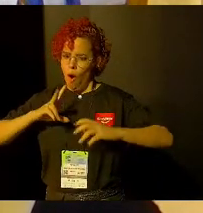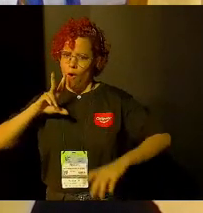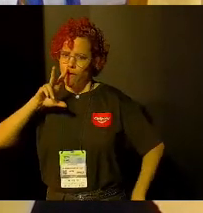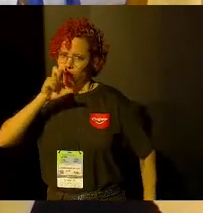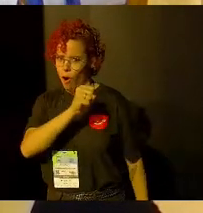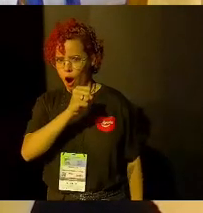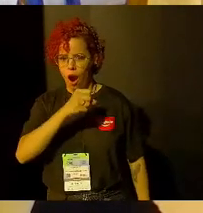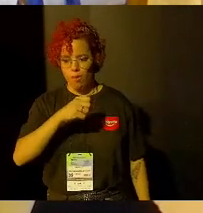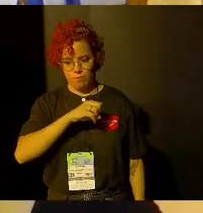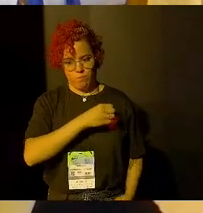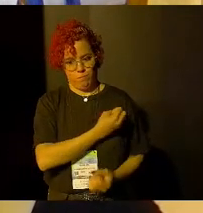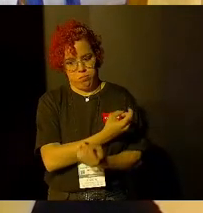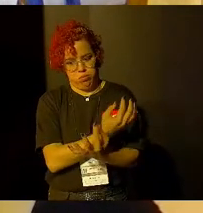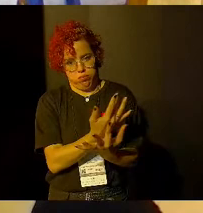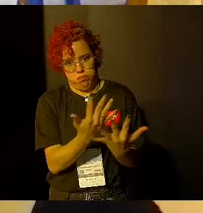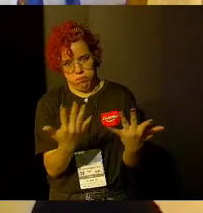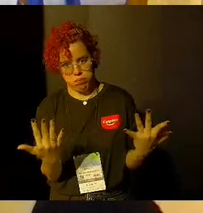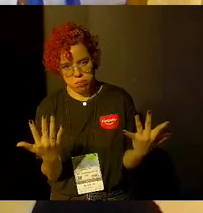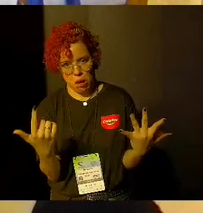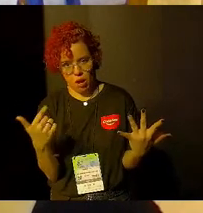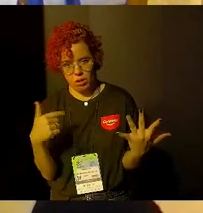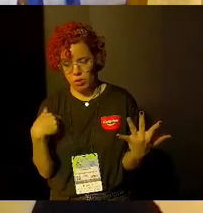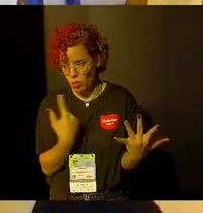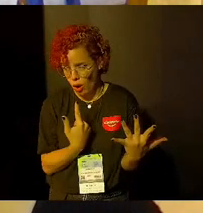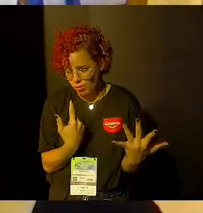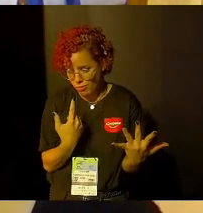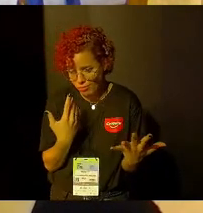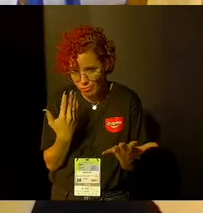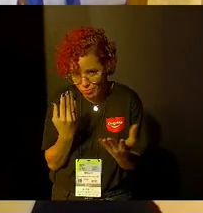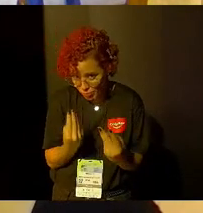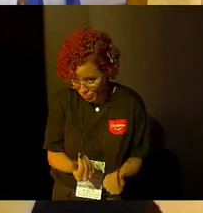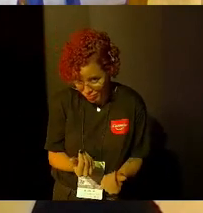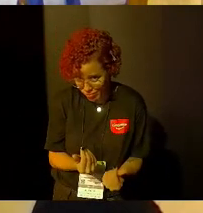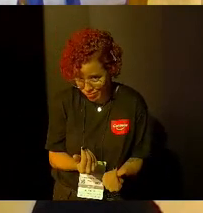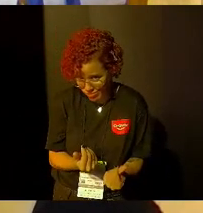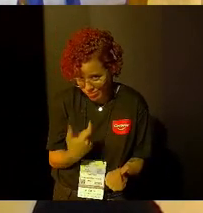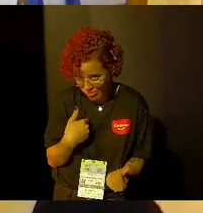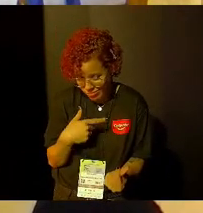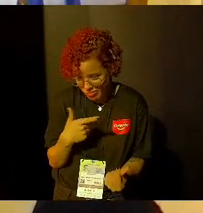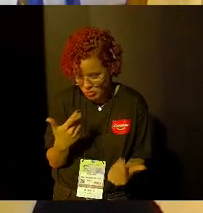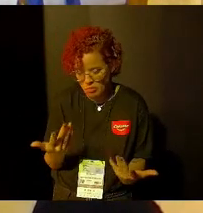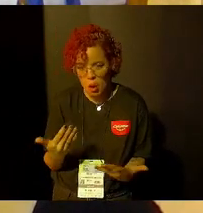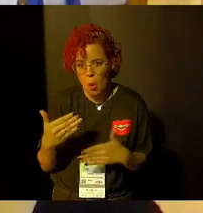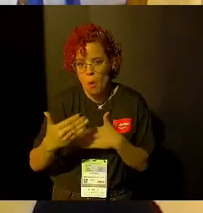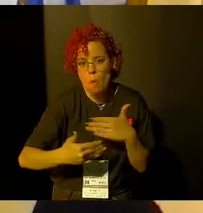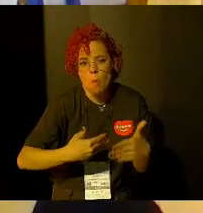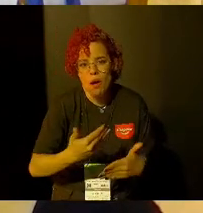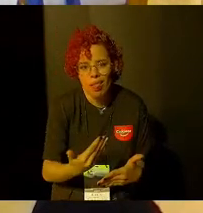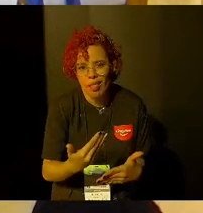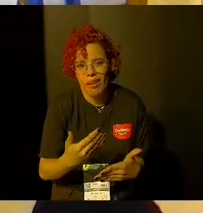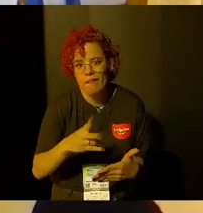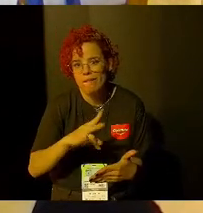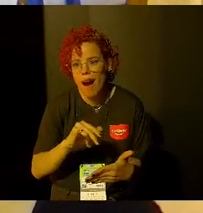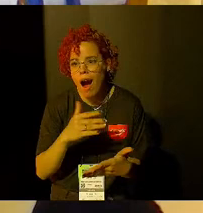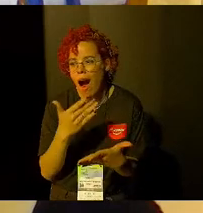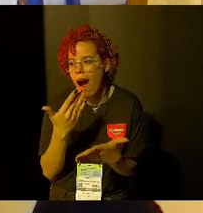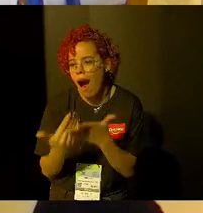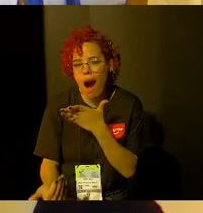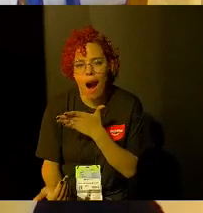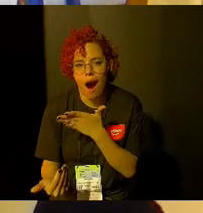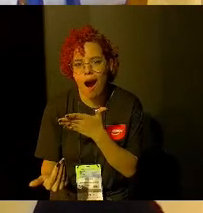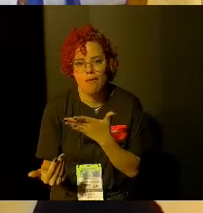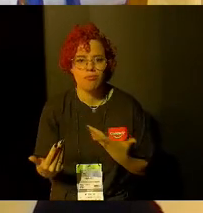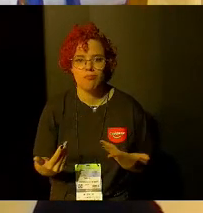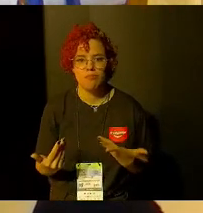deles a gente se acaba o processo Colonial vai ser vencido por eles que